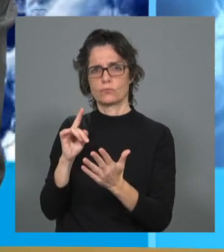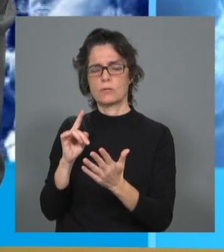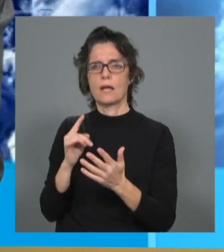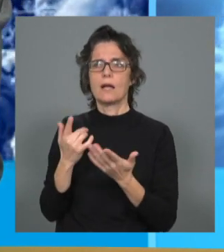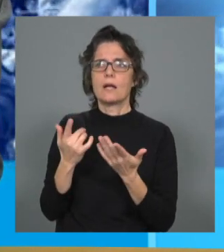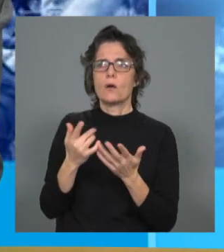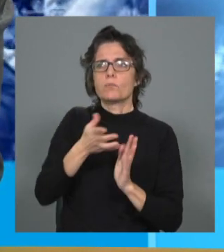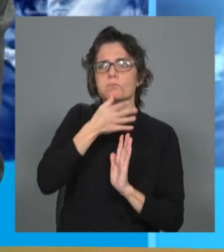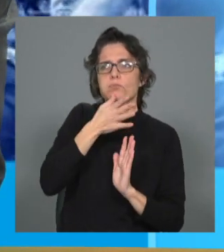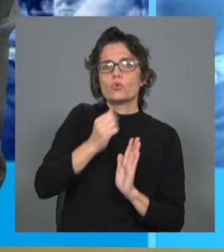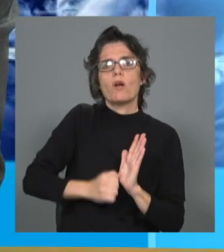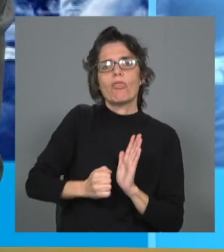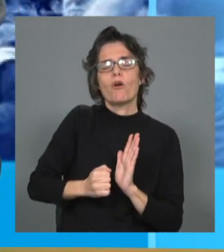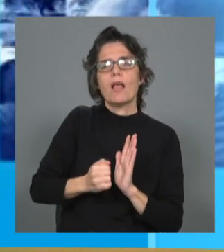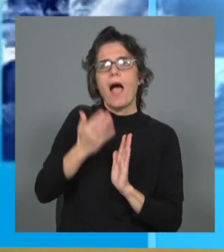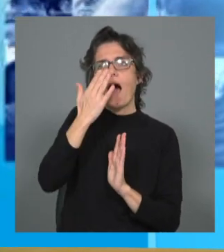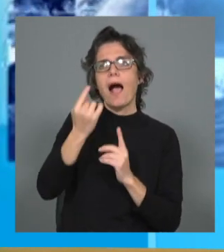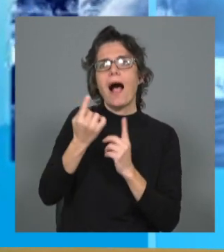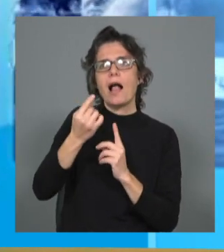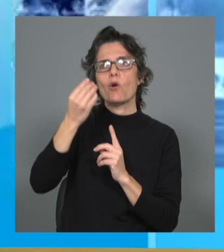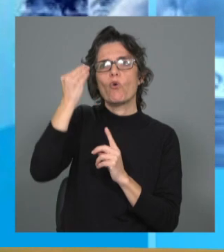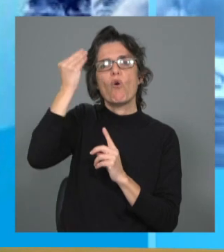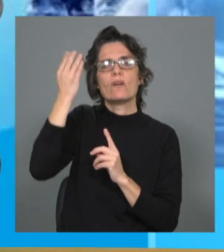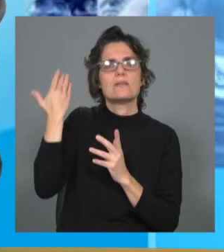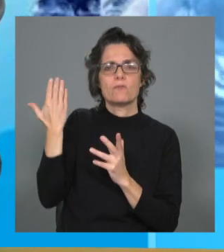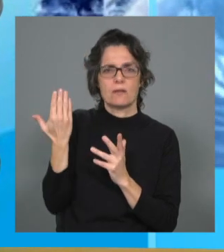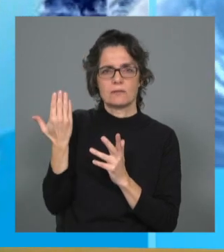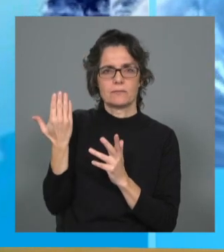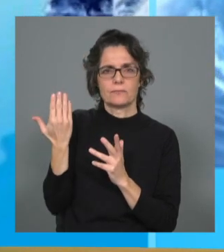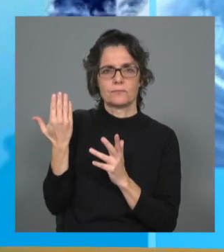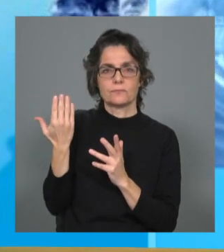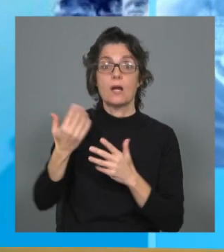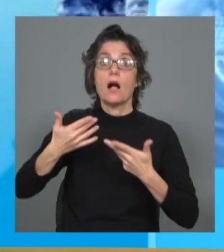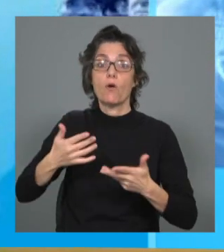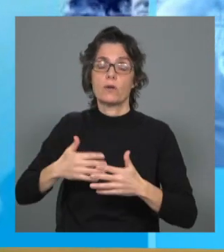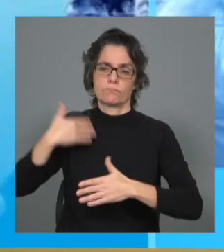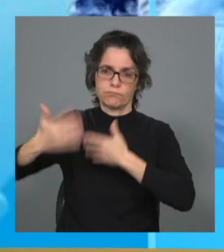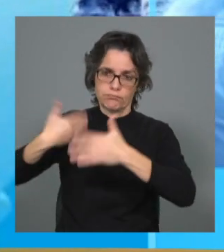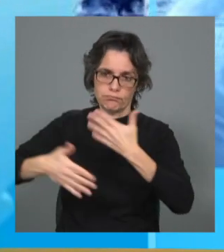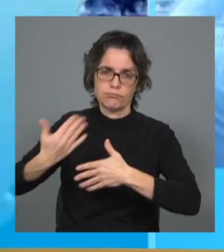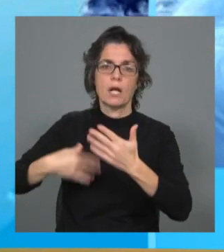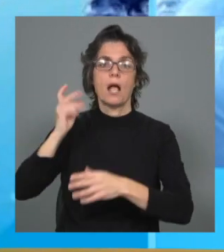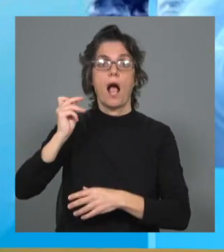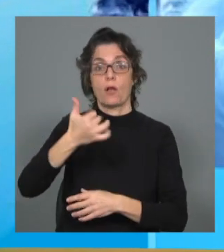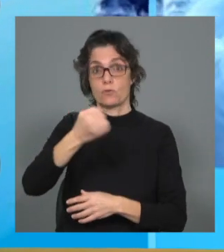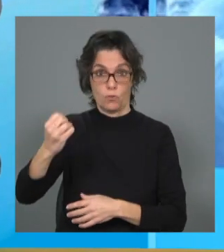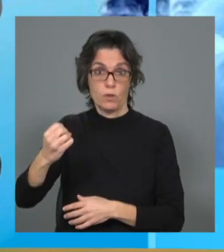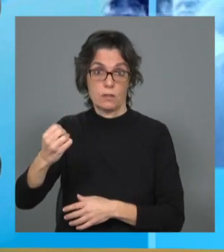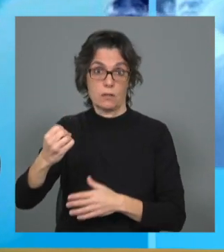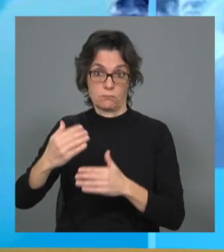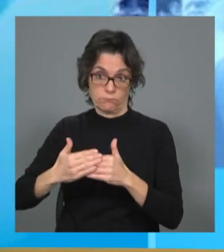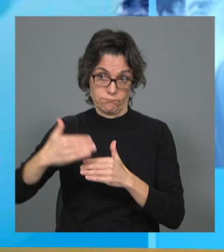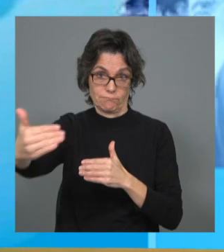ou de nostalgia da velha ordem. Felizmente, já passaram quase 50 anos sobre